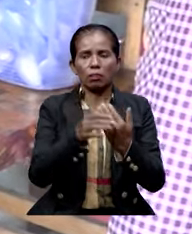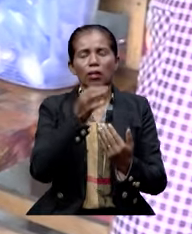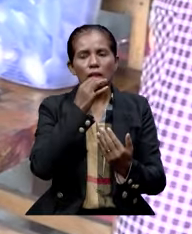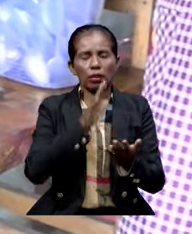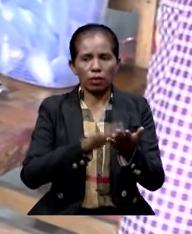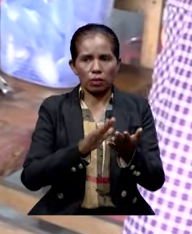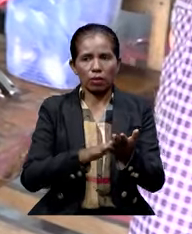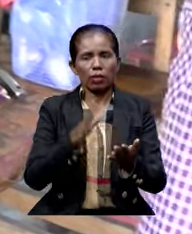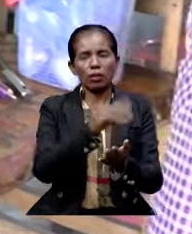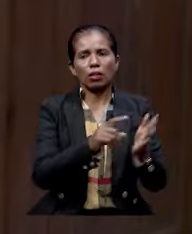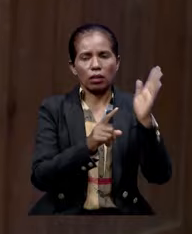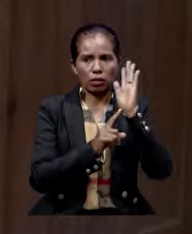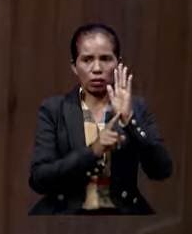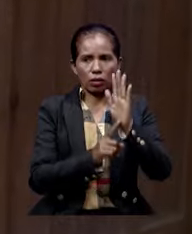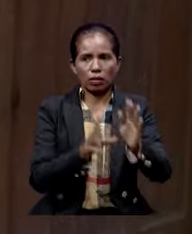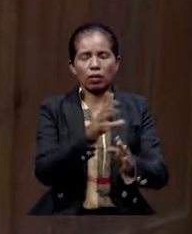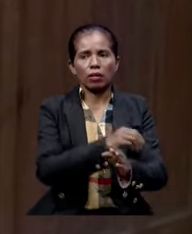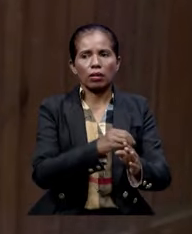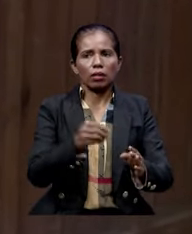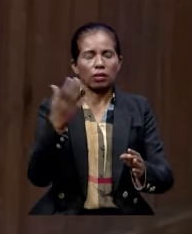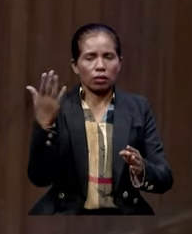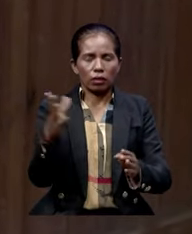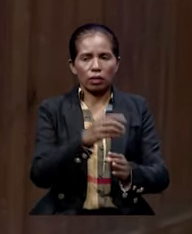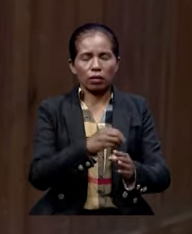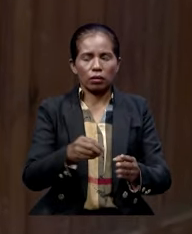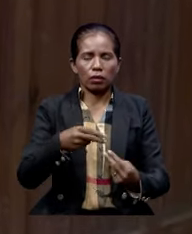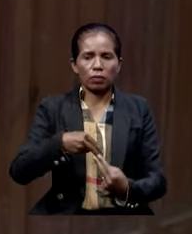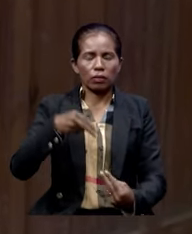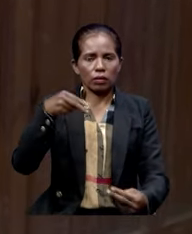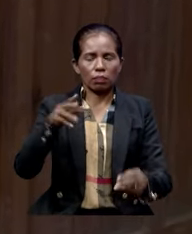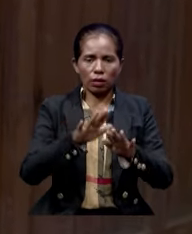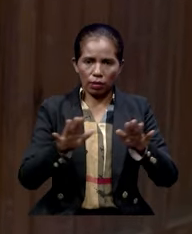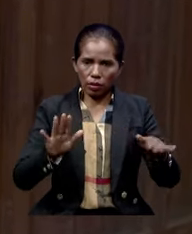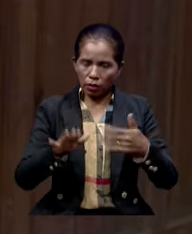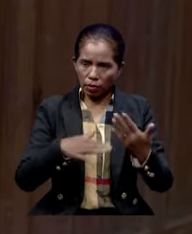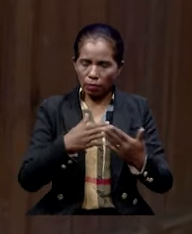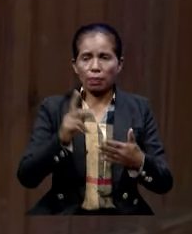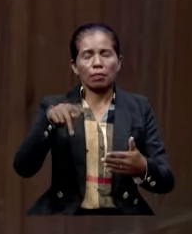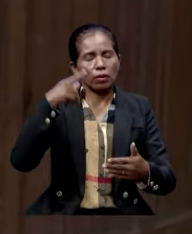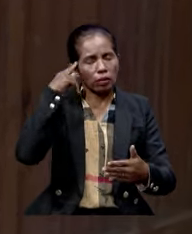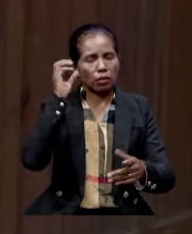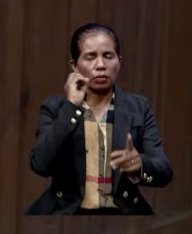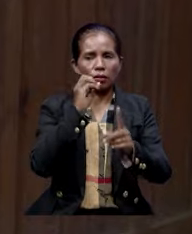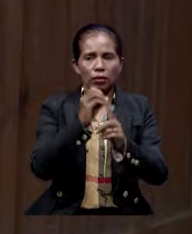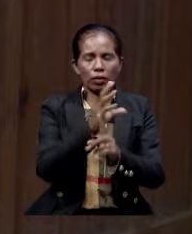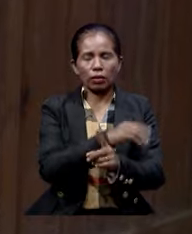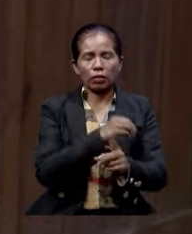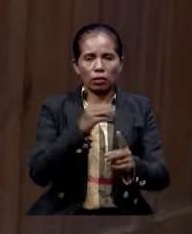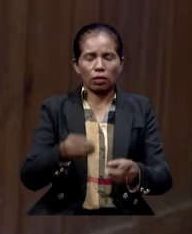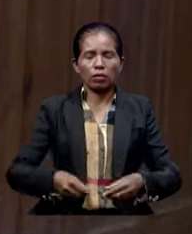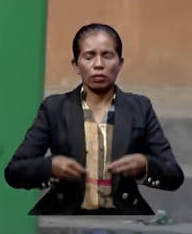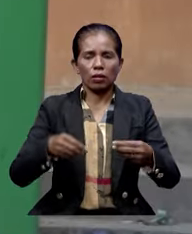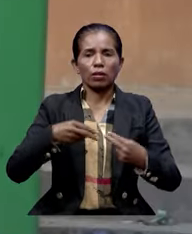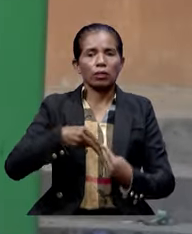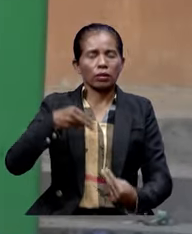ne bem mag transforma ona ba refissão manas no nutrição ba la barecira. Política ne hone objetivo a tu melhora nutrição la